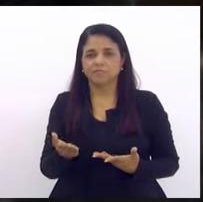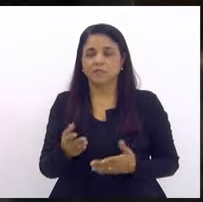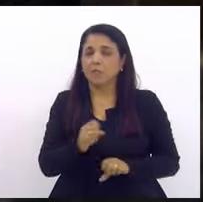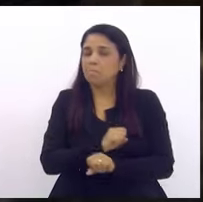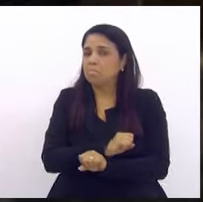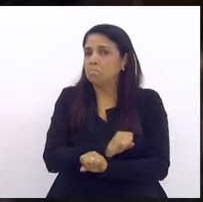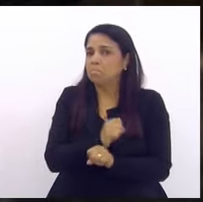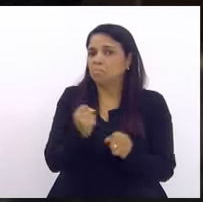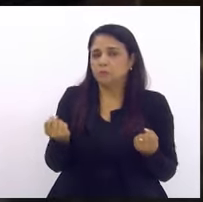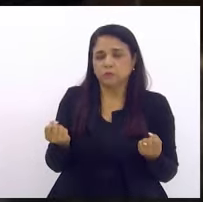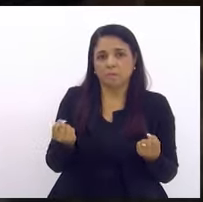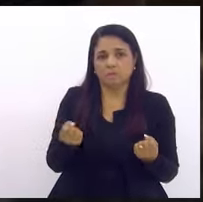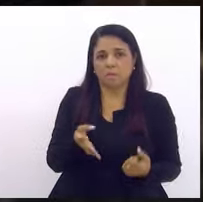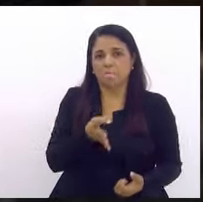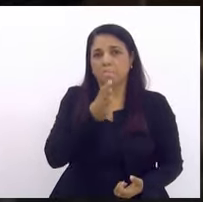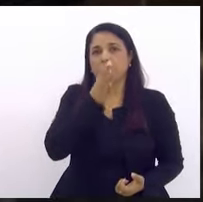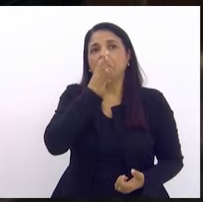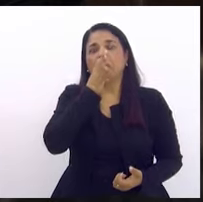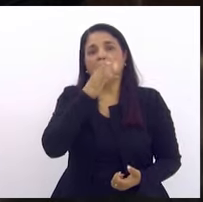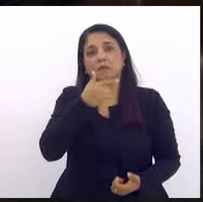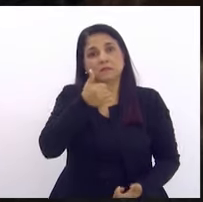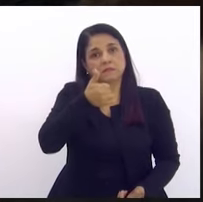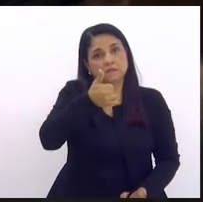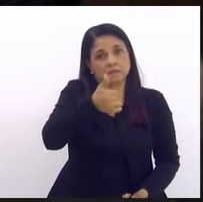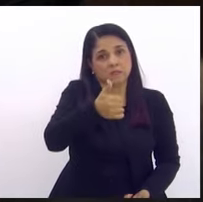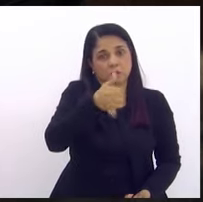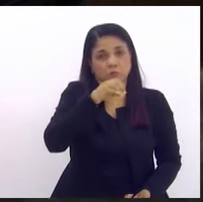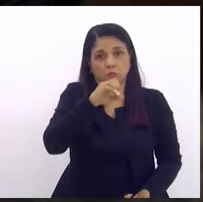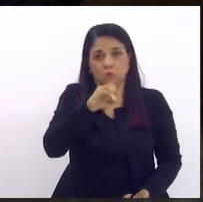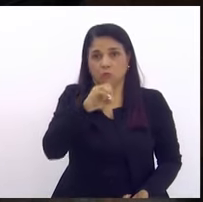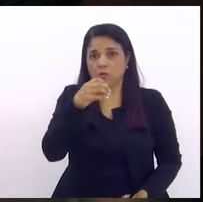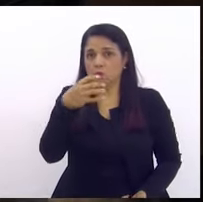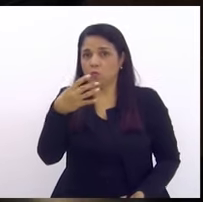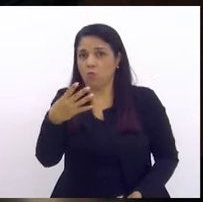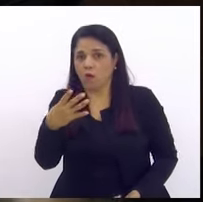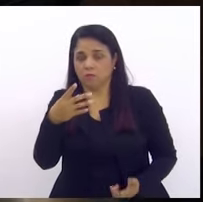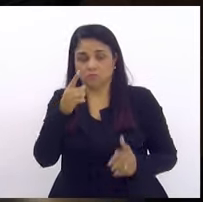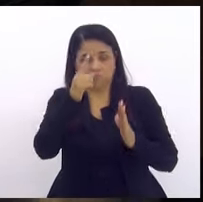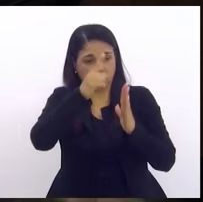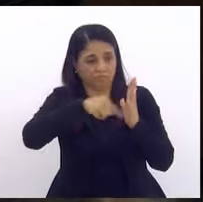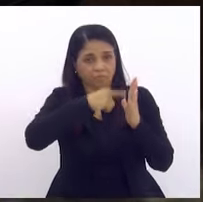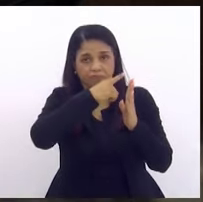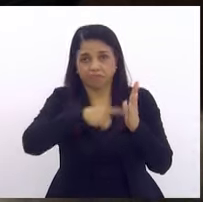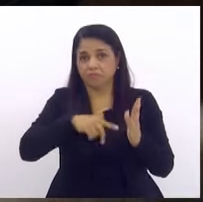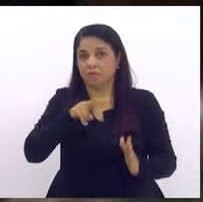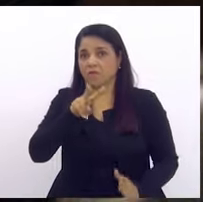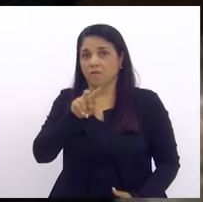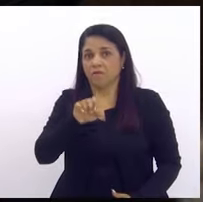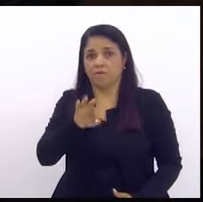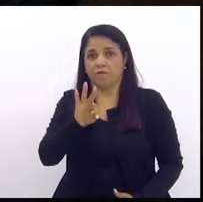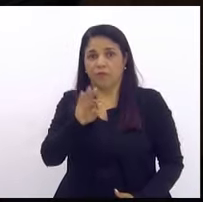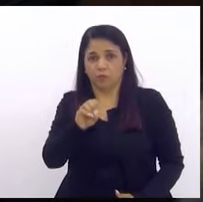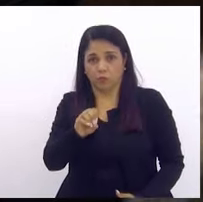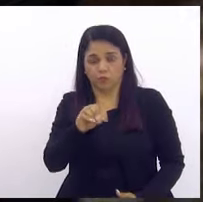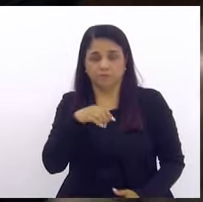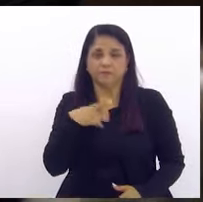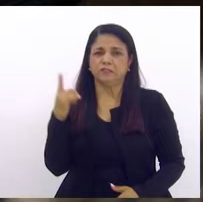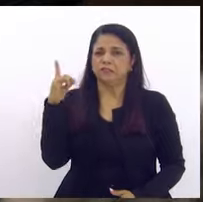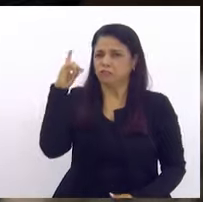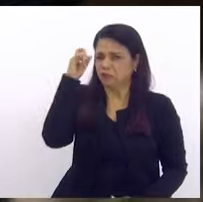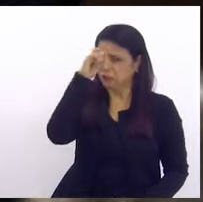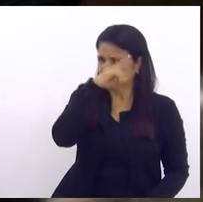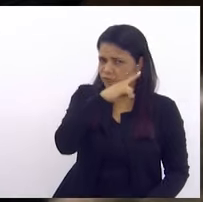apreciar 104 vetos. É muito veto. E também difícil para o governo